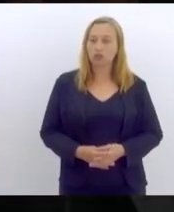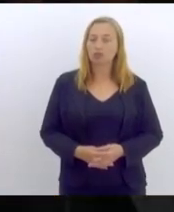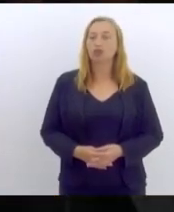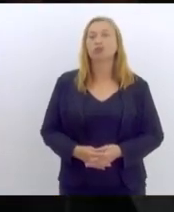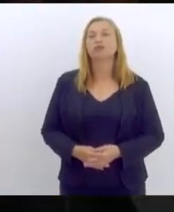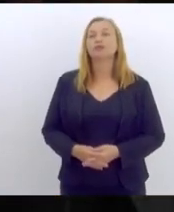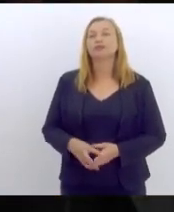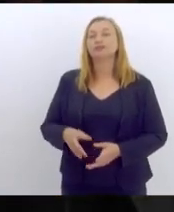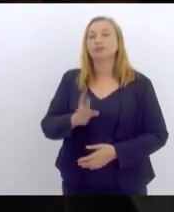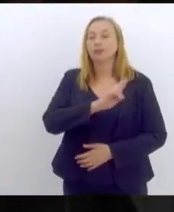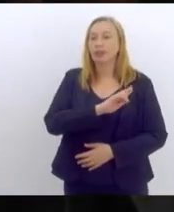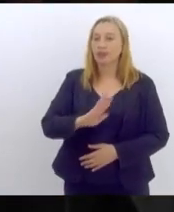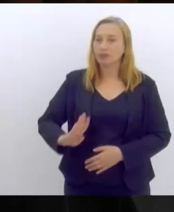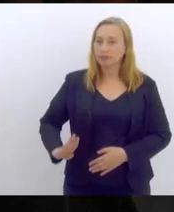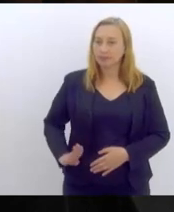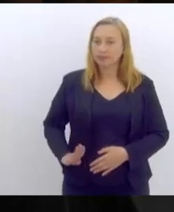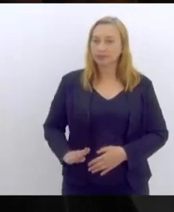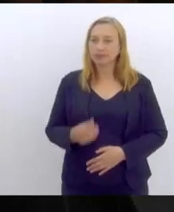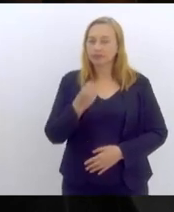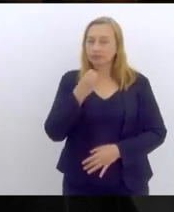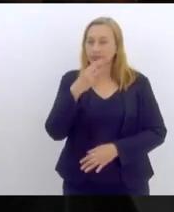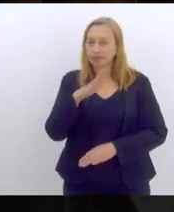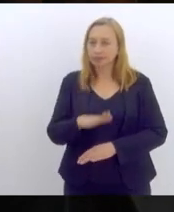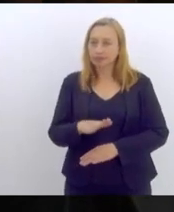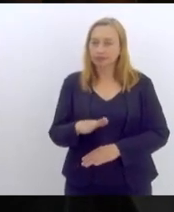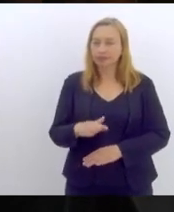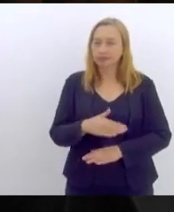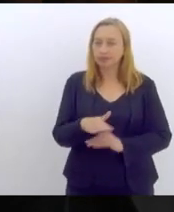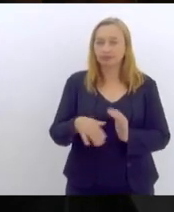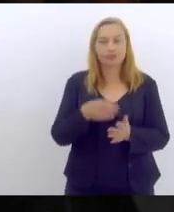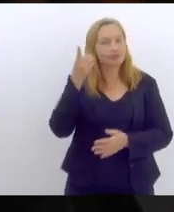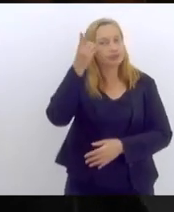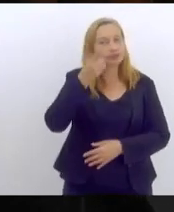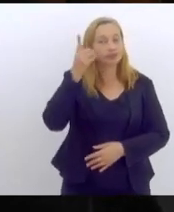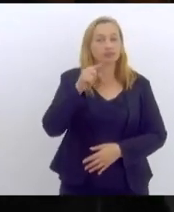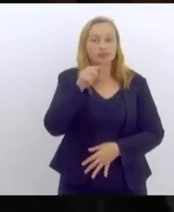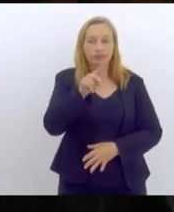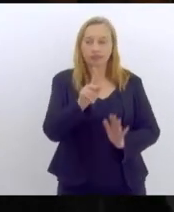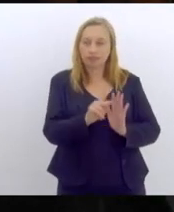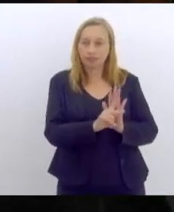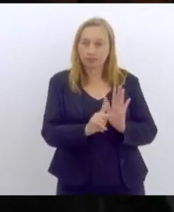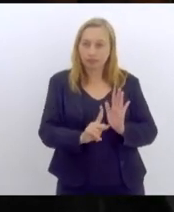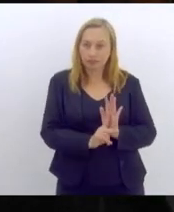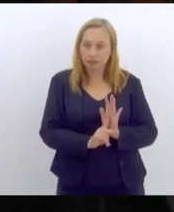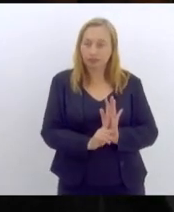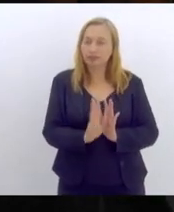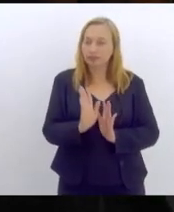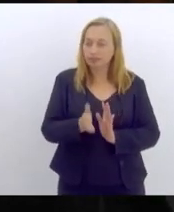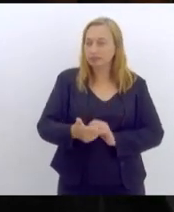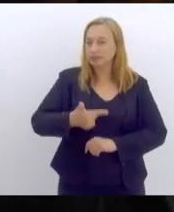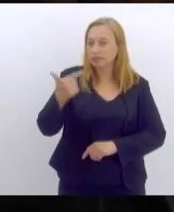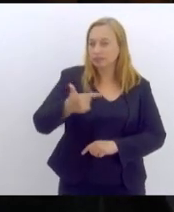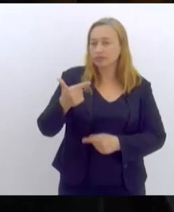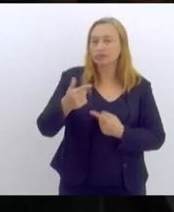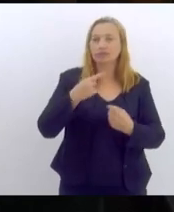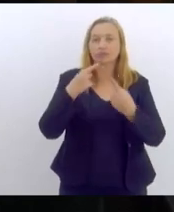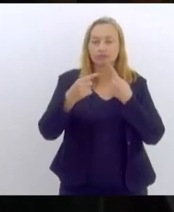Rodrigo Bacelar, senhores e senhoras deputadas, esse projeto, né, já está em segunda